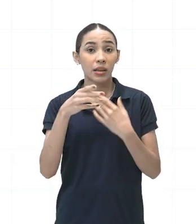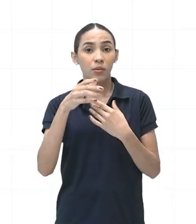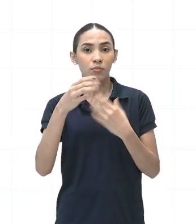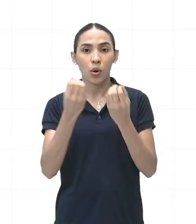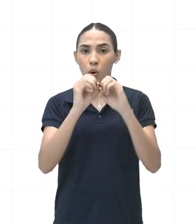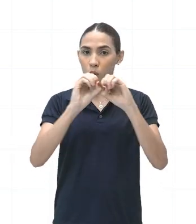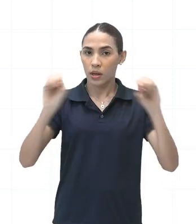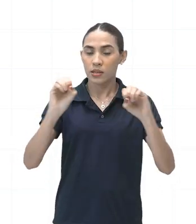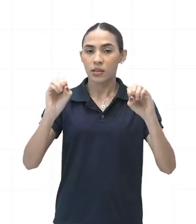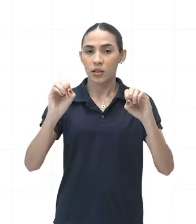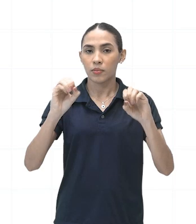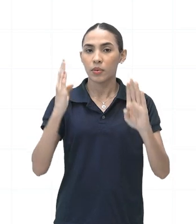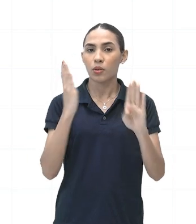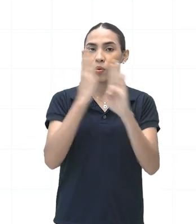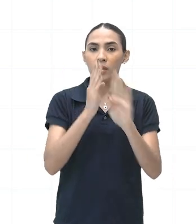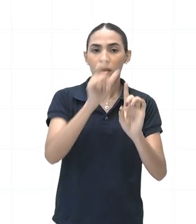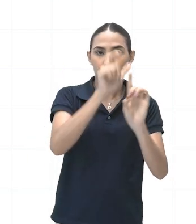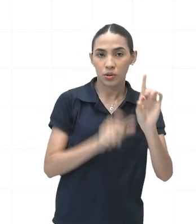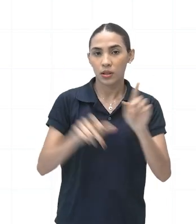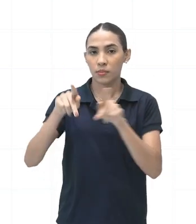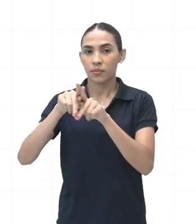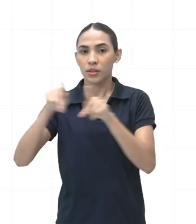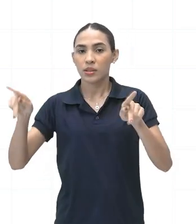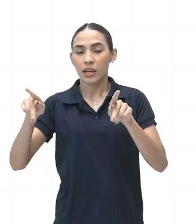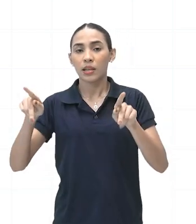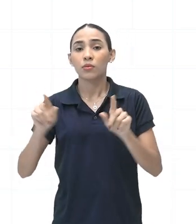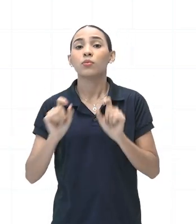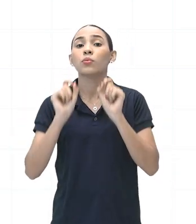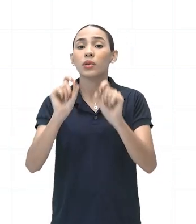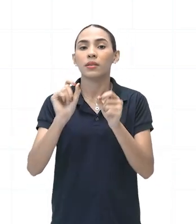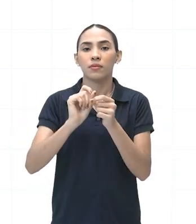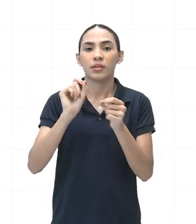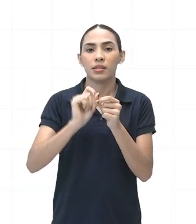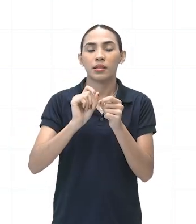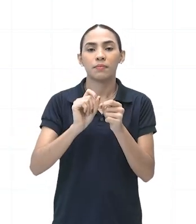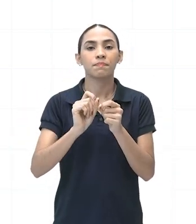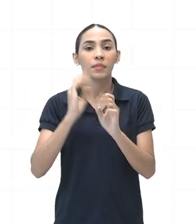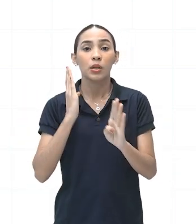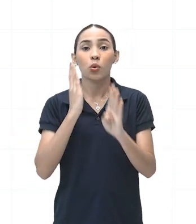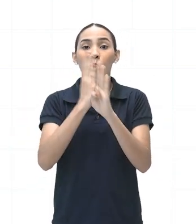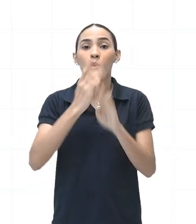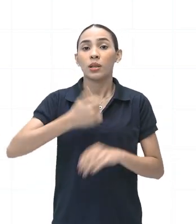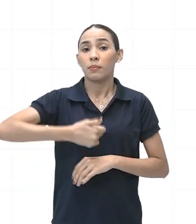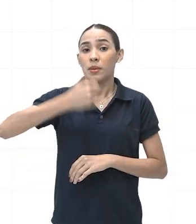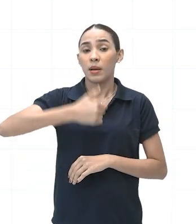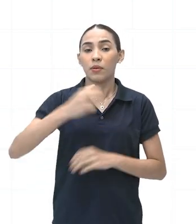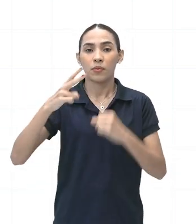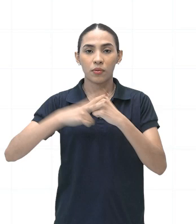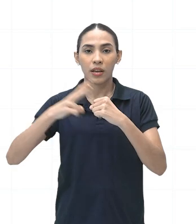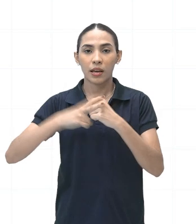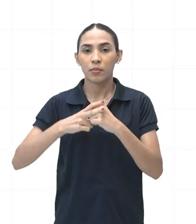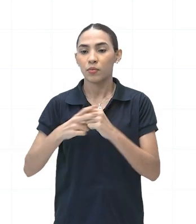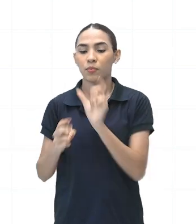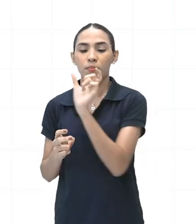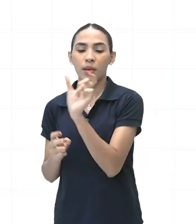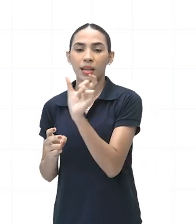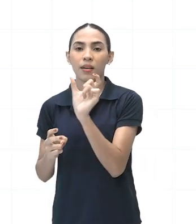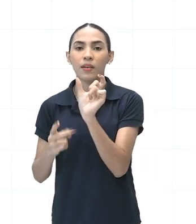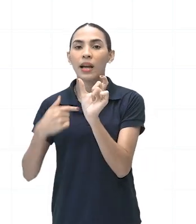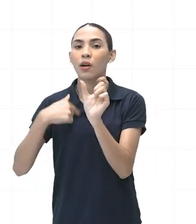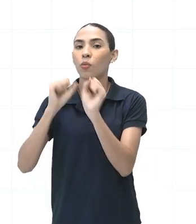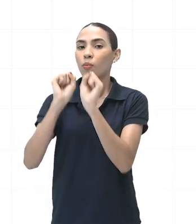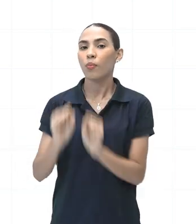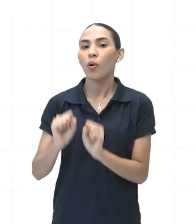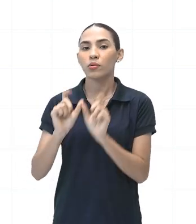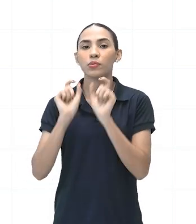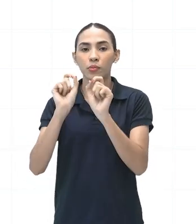oração, para definir sujeito e predicado, o que é que eu faço? Identifico o verbo. E o verbo, aquela palavrinha que eu